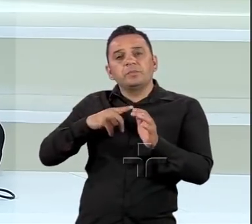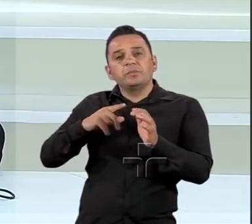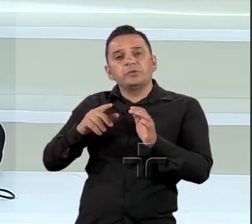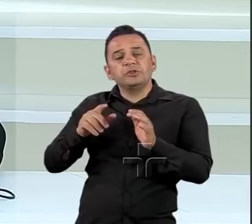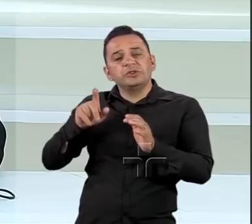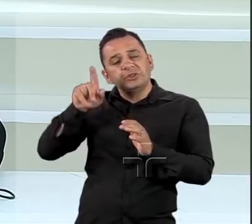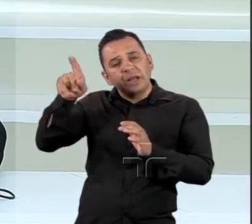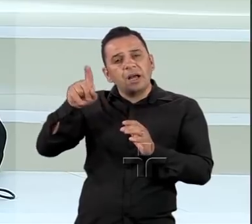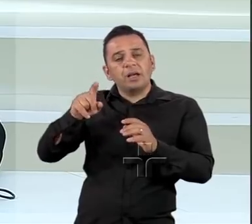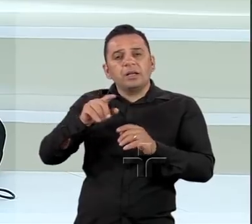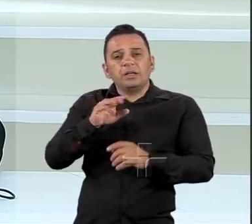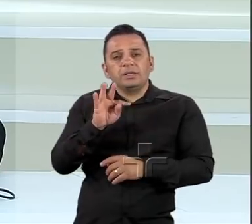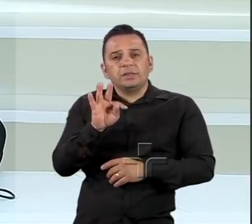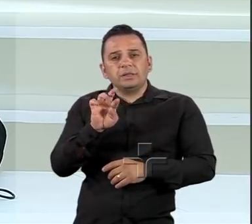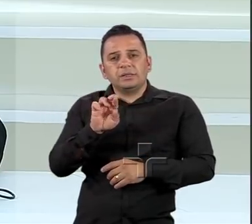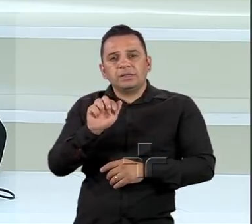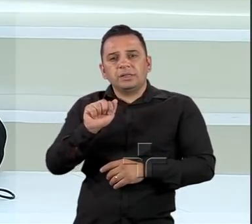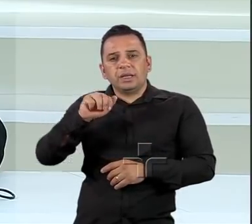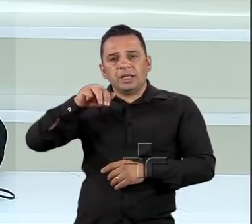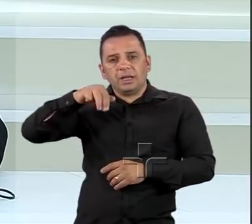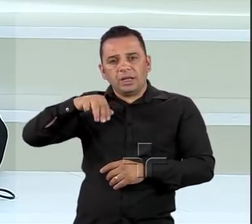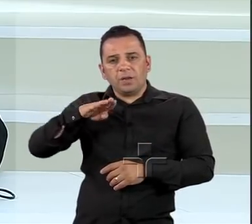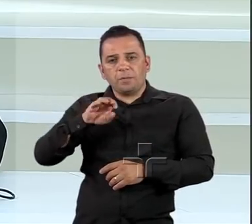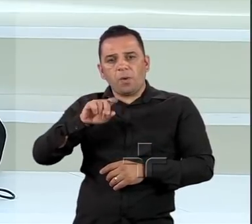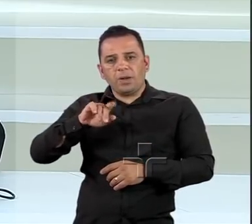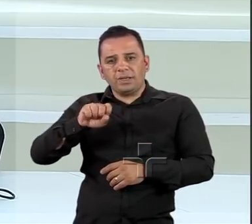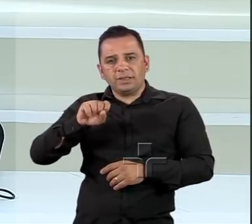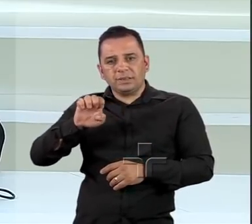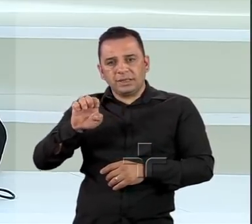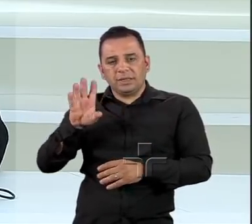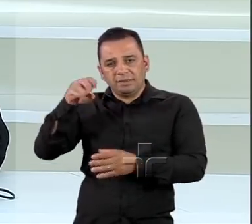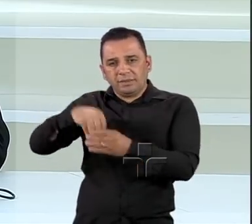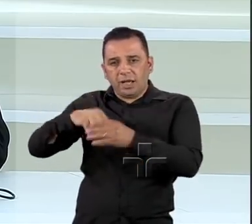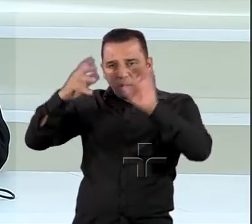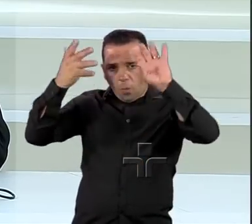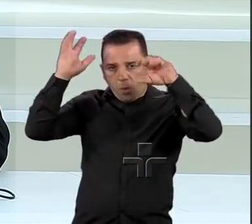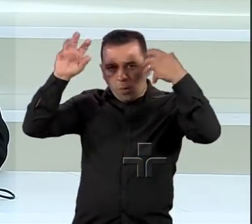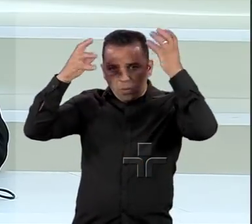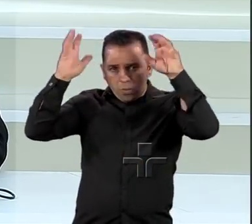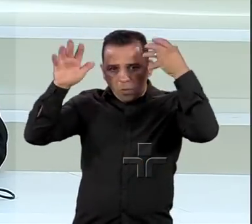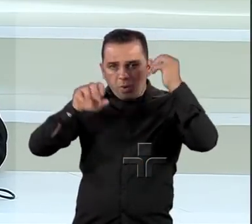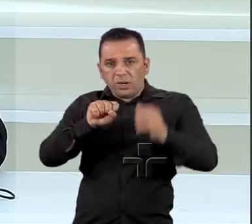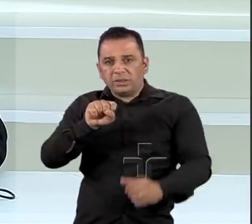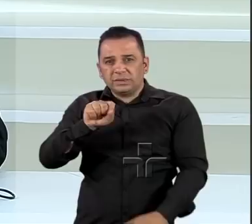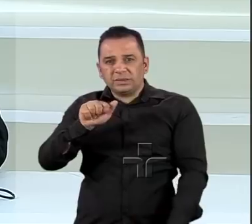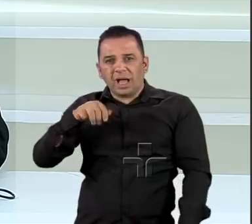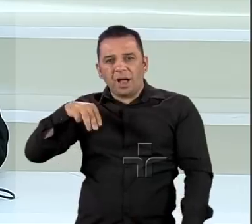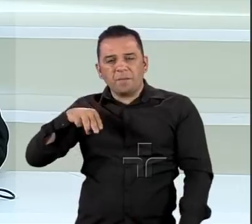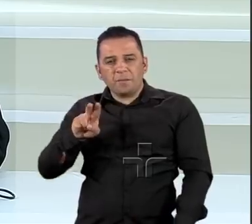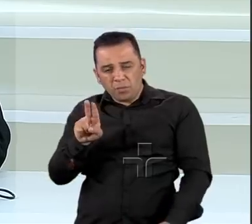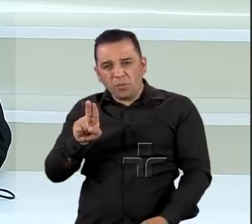nas nossas ambulâncias do SAMU, em 70% do estado, tivemos redução de 40% aí do resultado